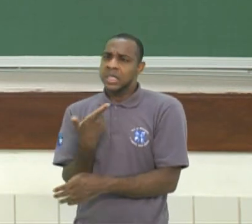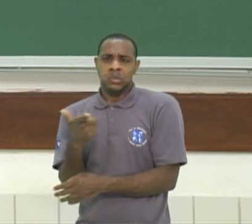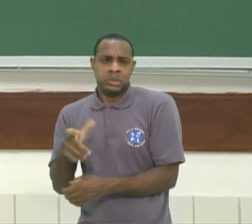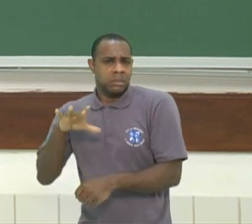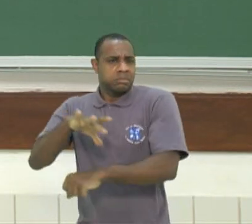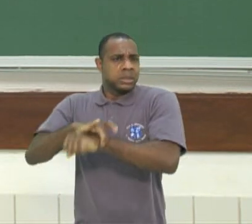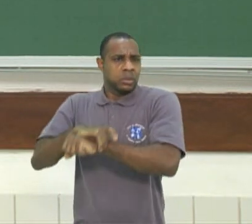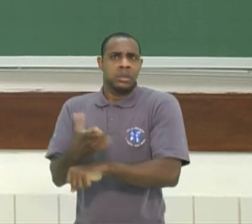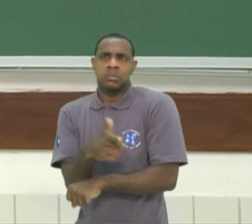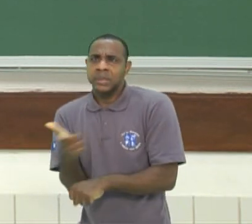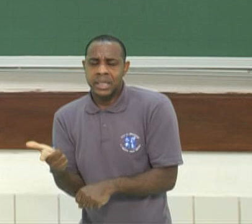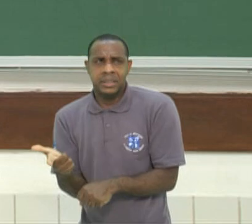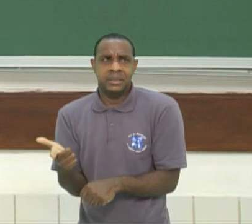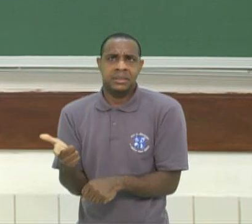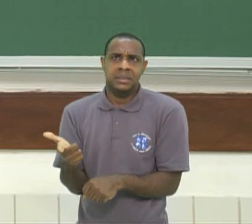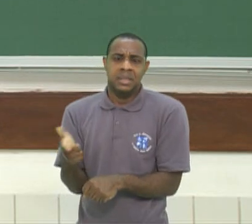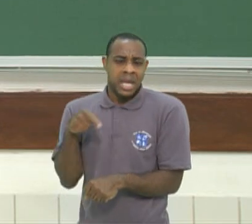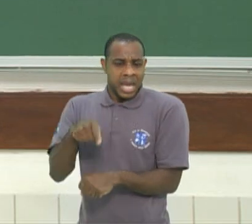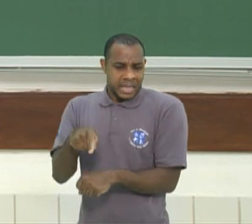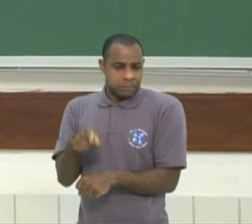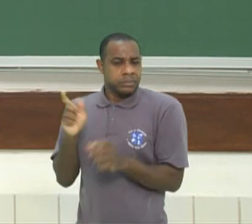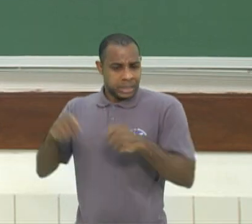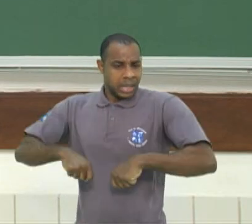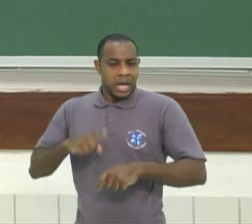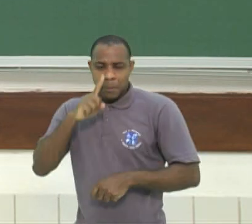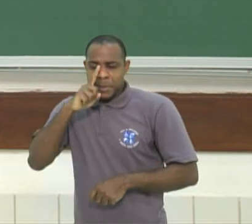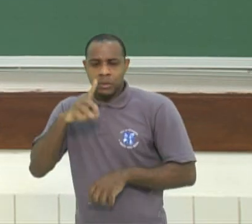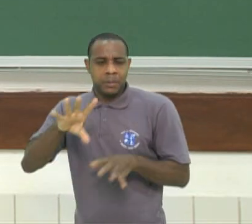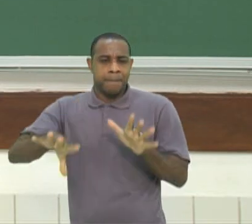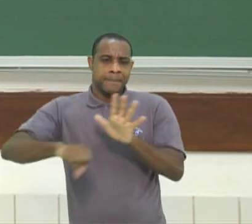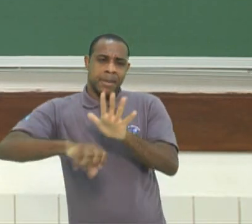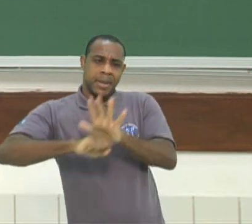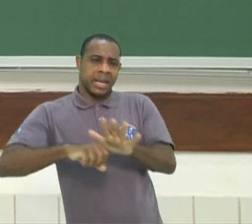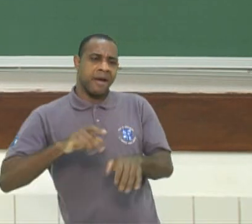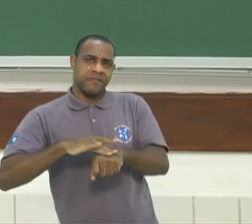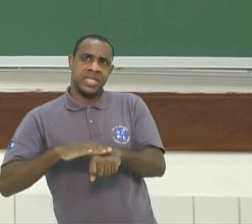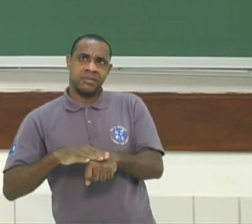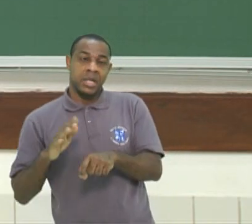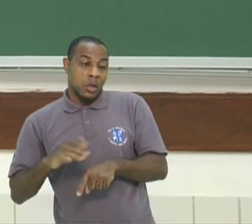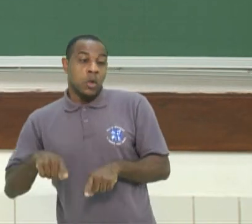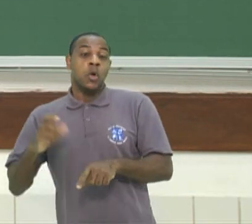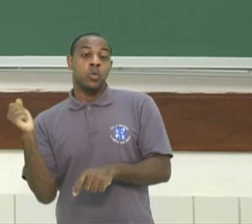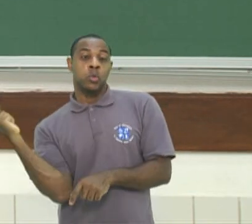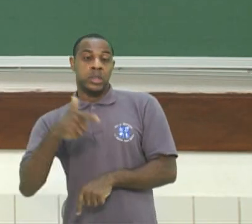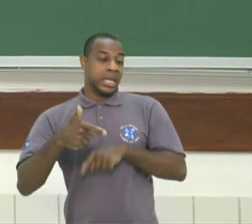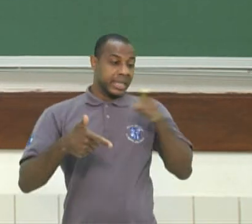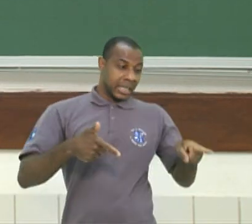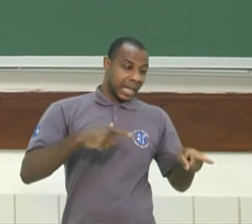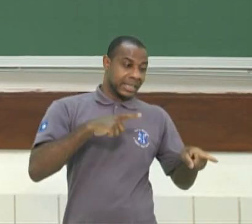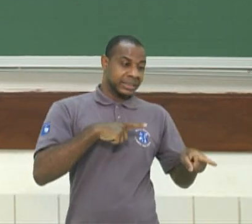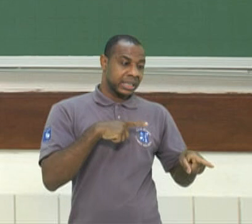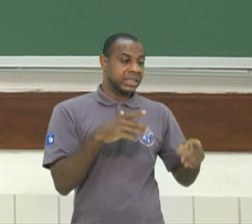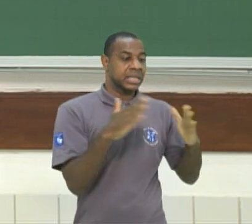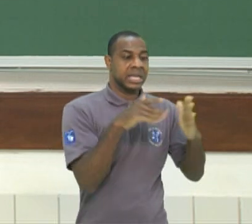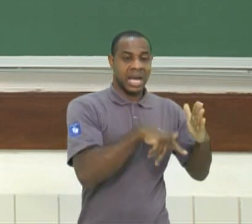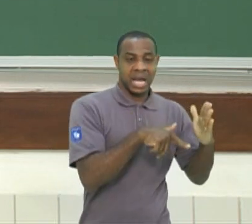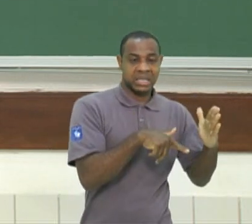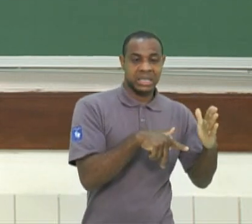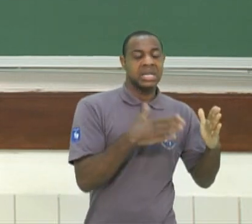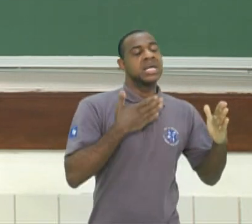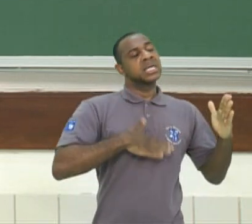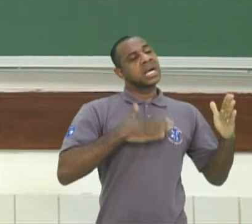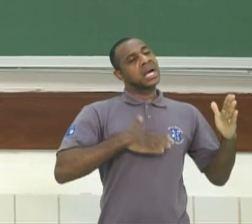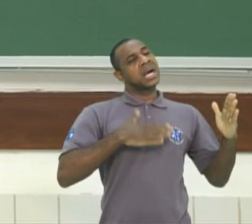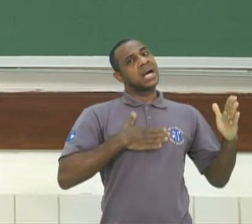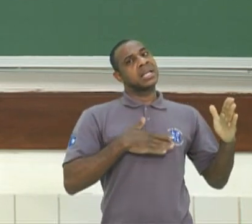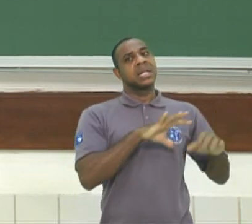a essa condição do vírus do que aqueles que têm a sua casa confortável para ficar, ou até mesmo